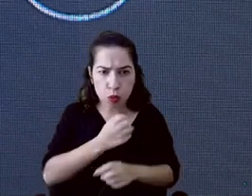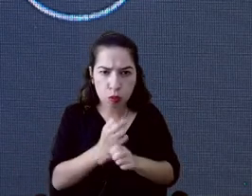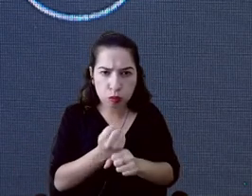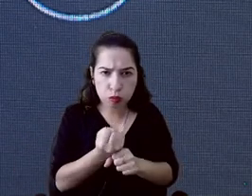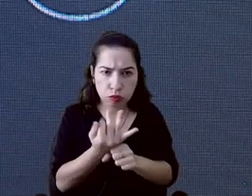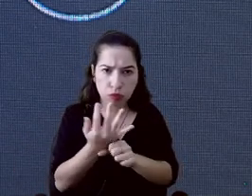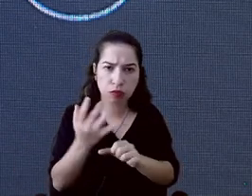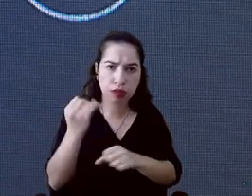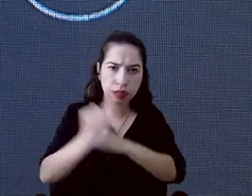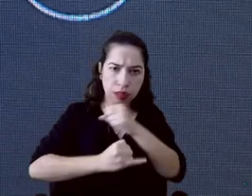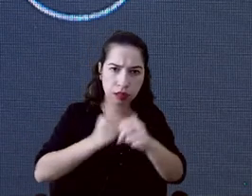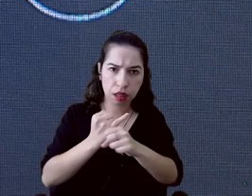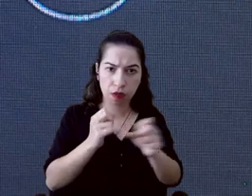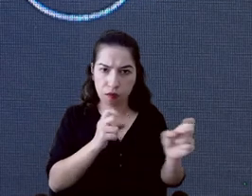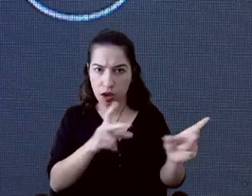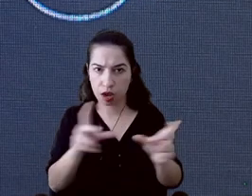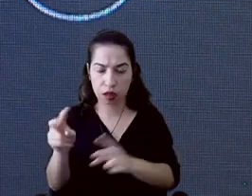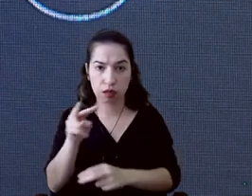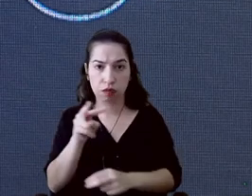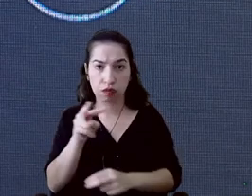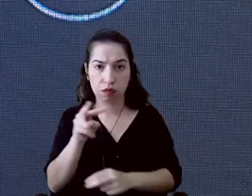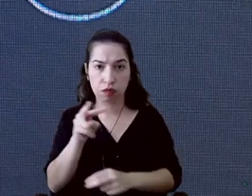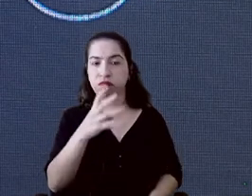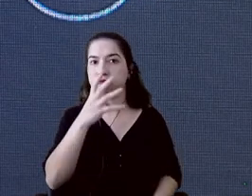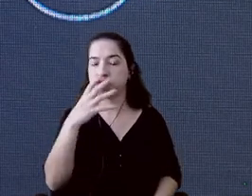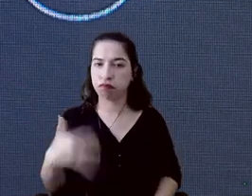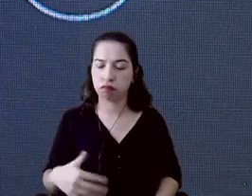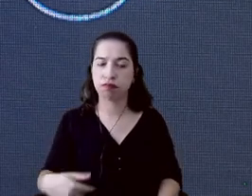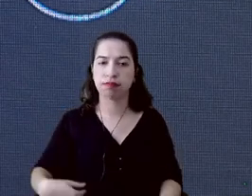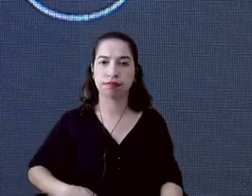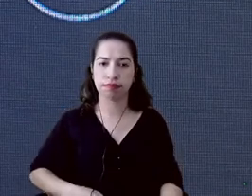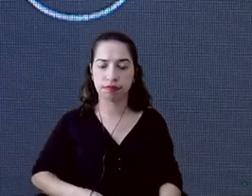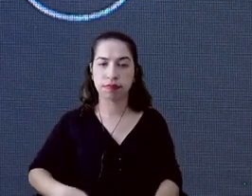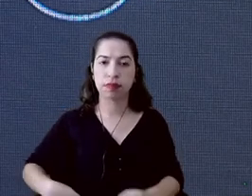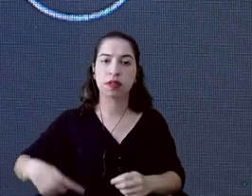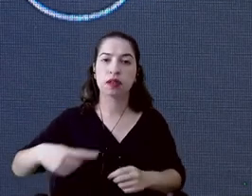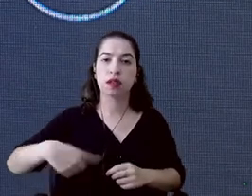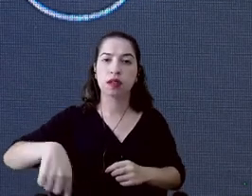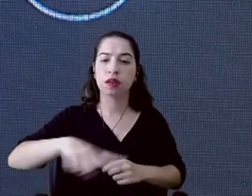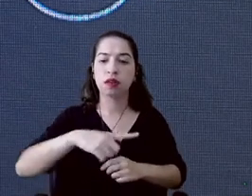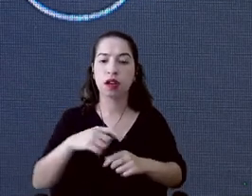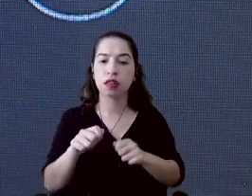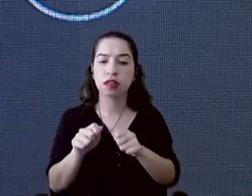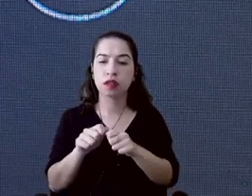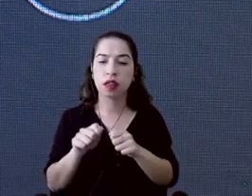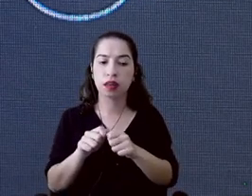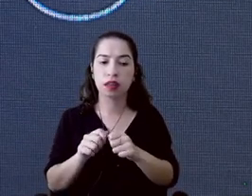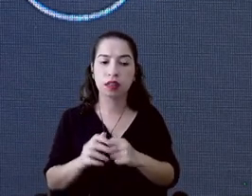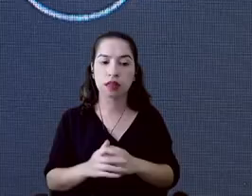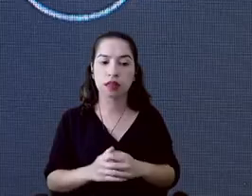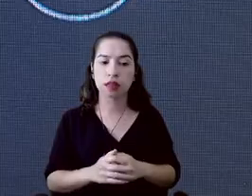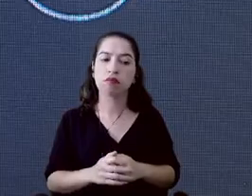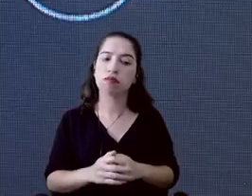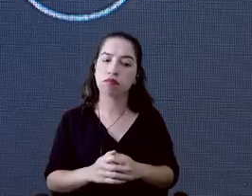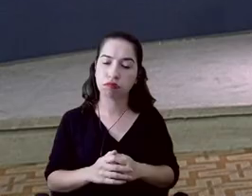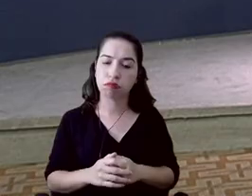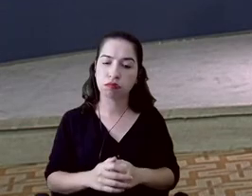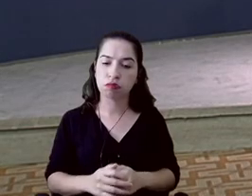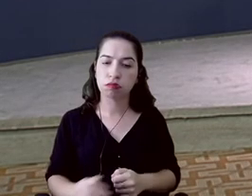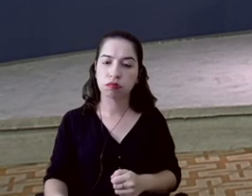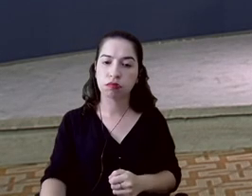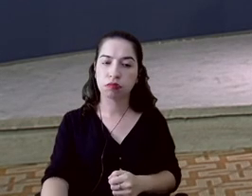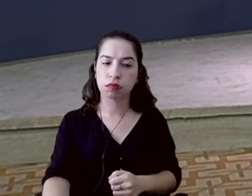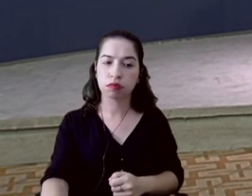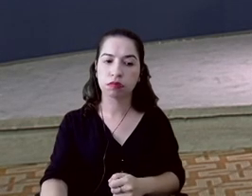é impressionante enfim o que a gente faz assim claro o que que o cliente